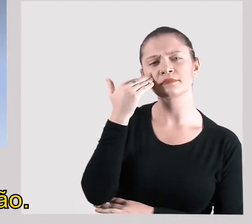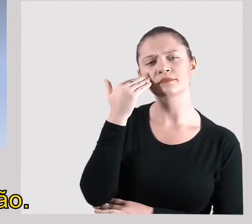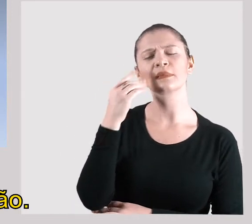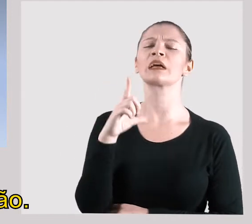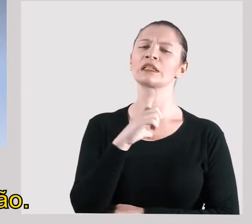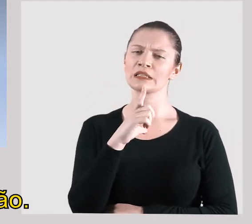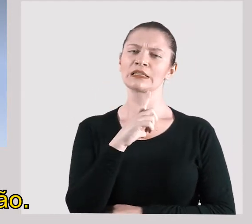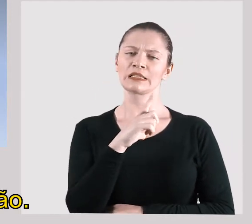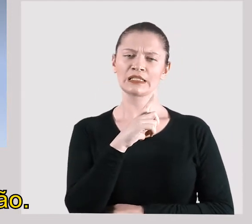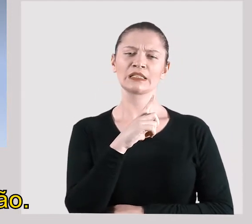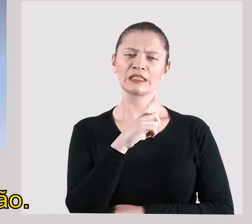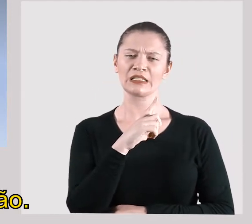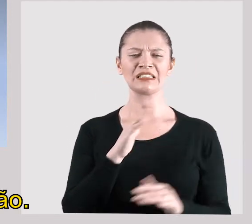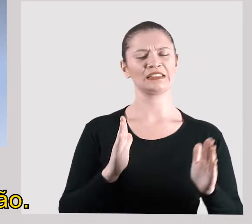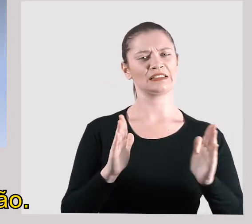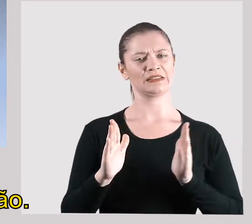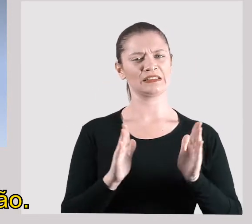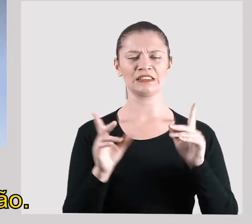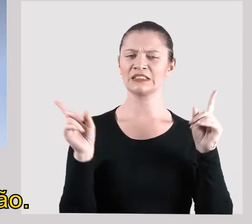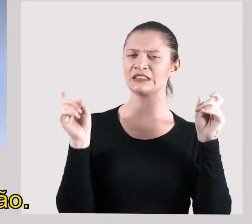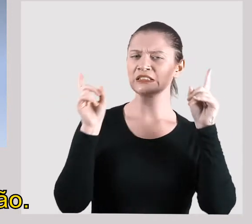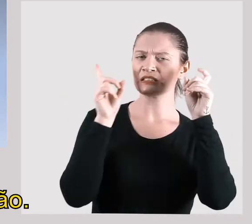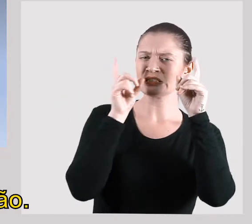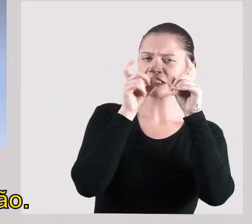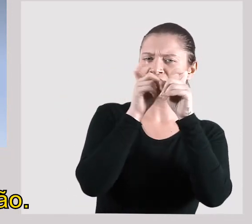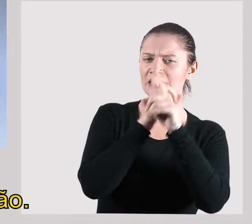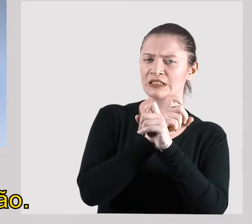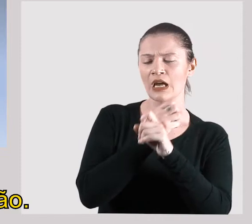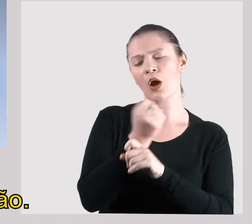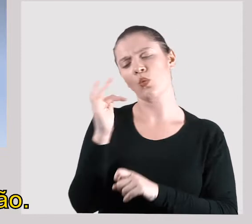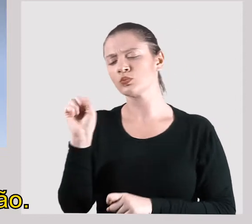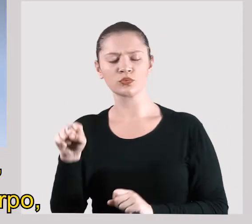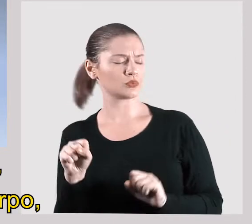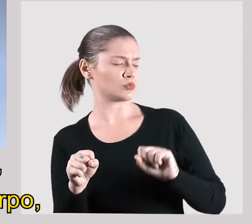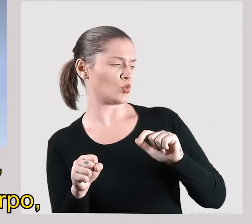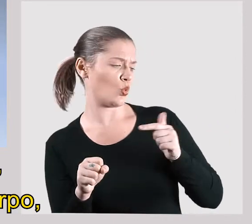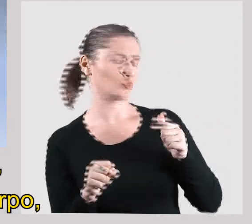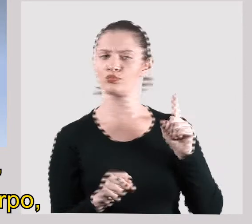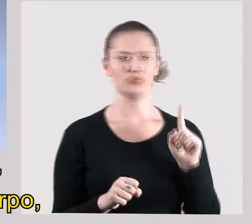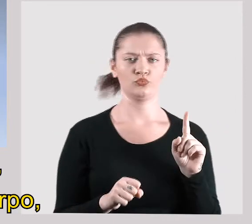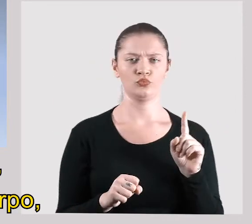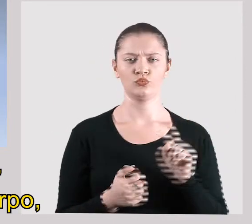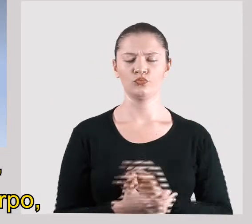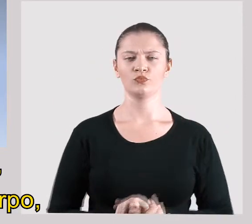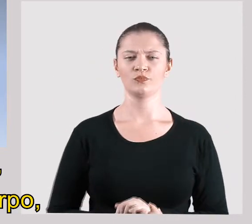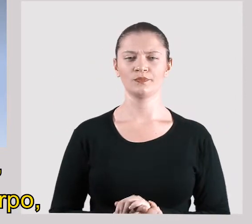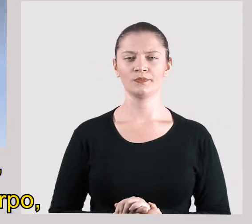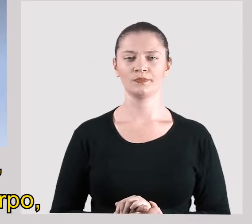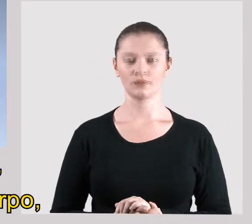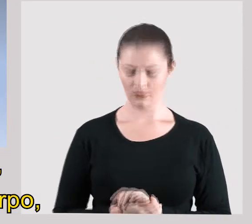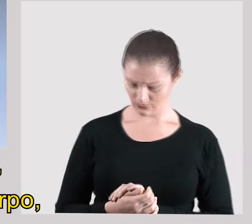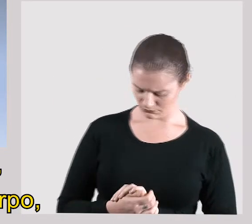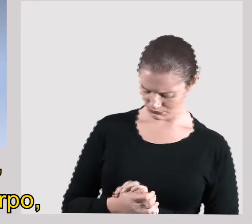fase, passar por mais dificuldade nessa fase e outros não. Então, assim, eles estranham o